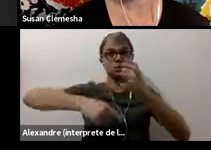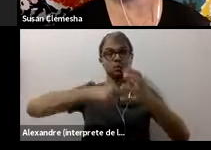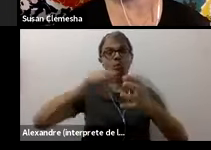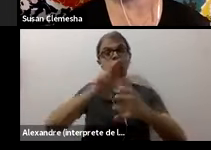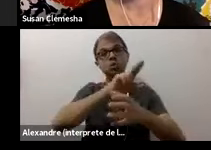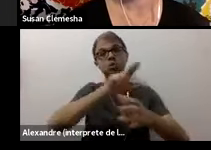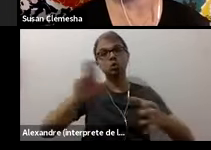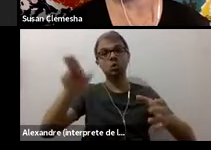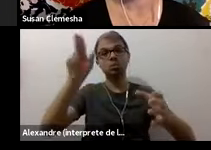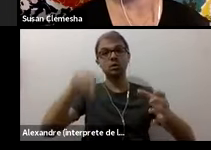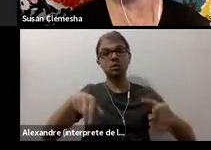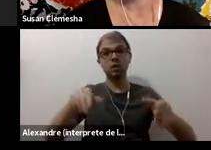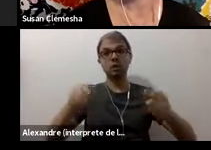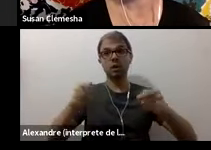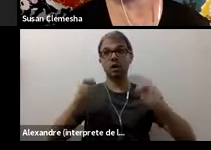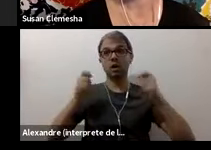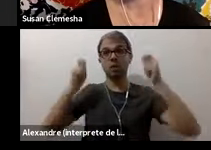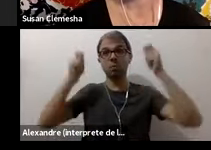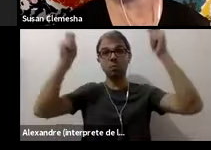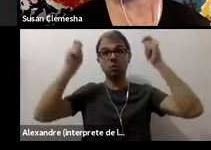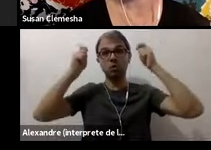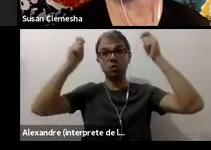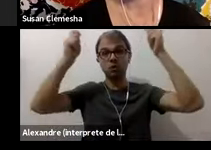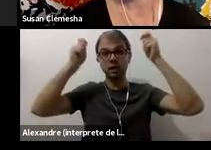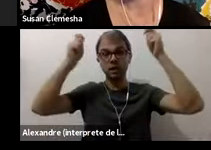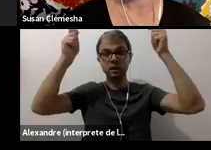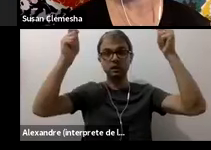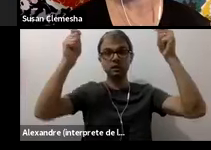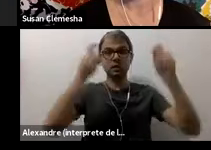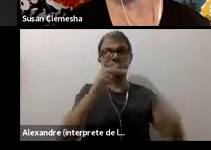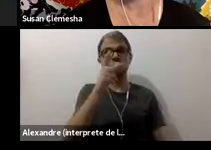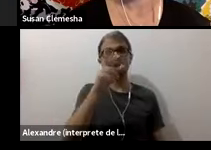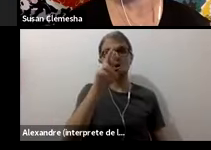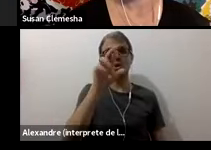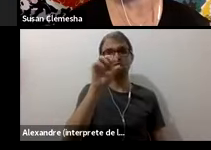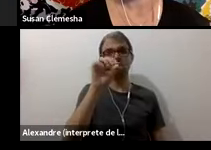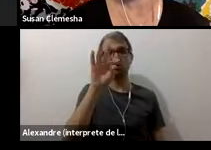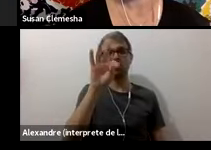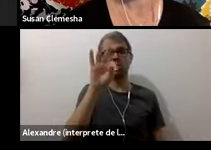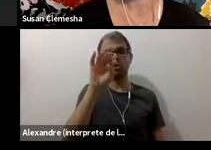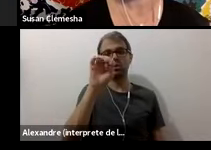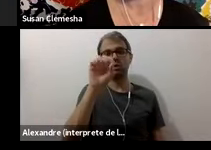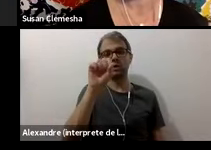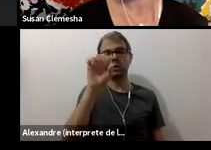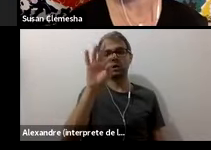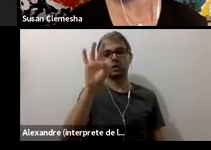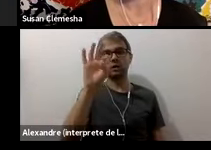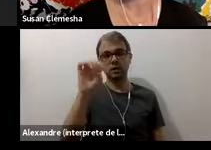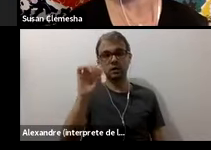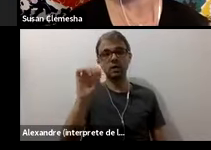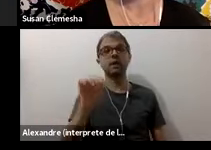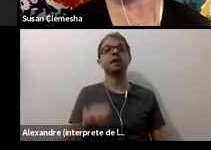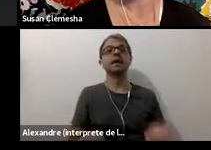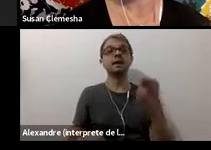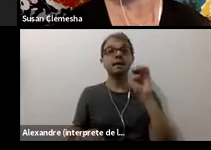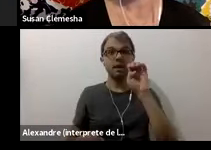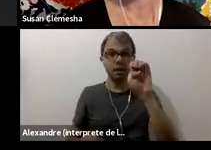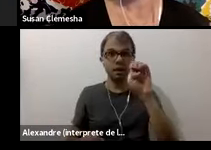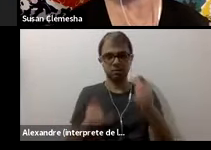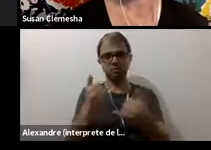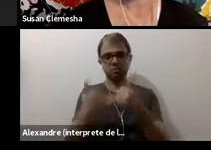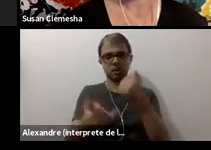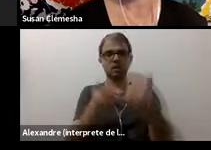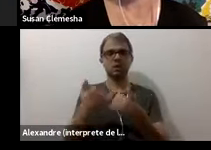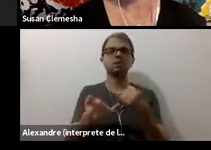às 7h30 da noite, 7 ou 7h30, nem sei, depois vocês verifiquem aí, mas a gente vai ter essa brincadeira. A